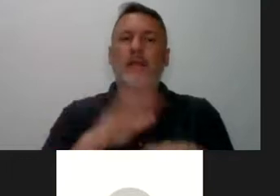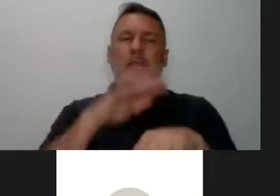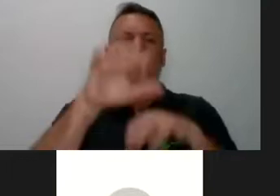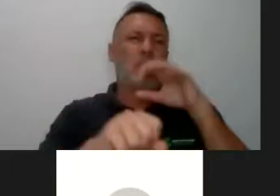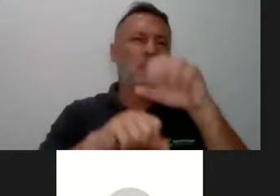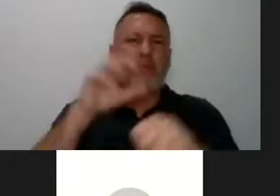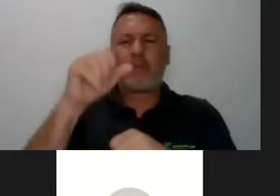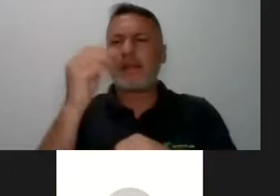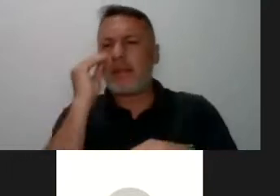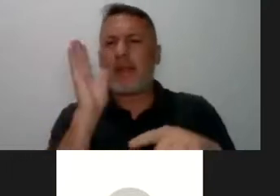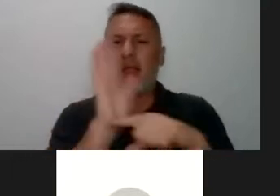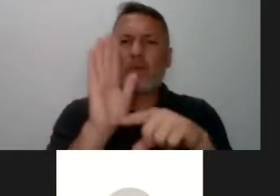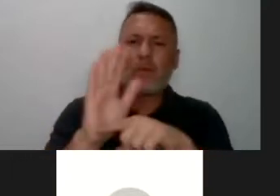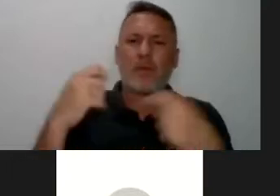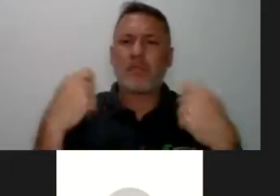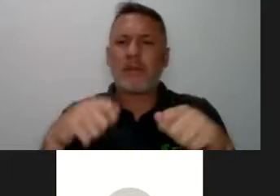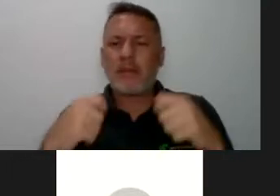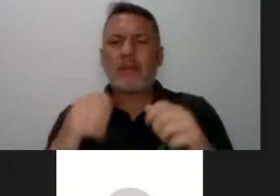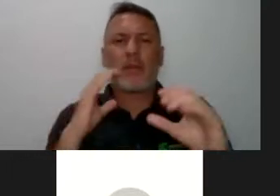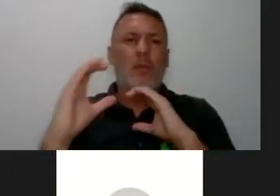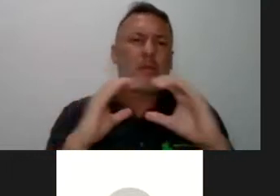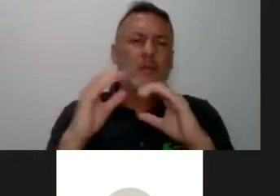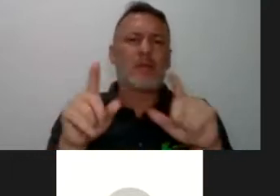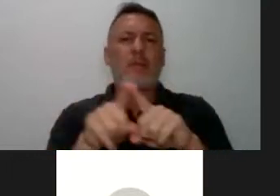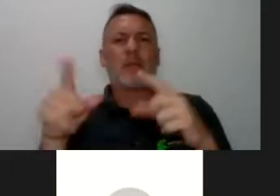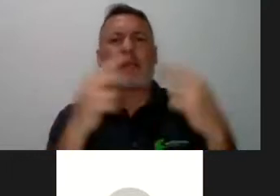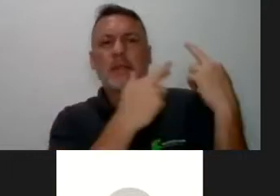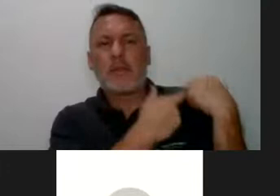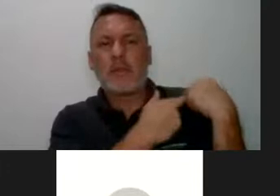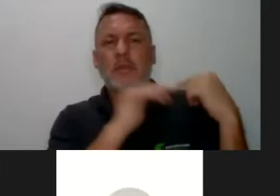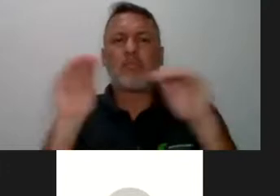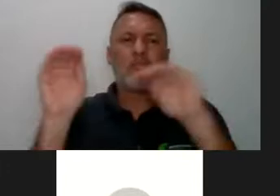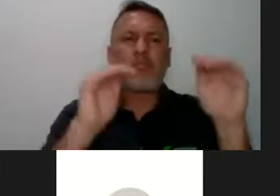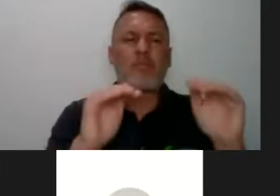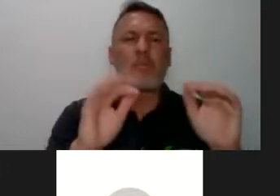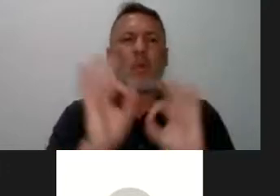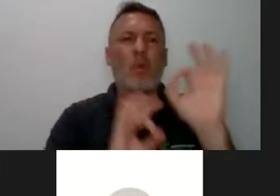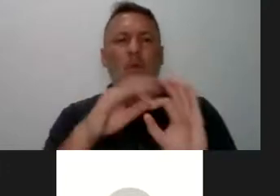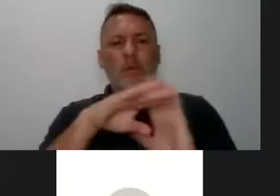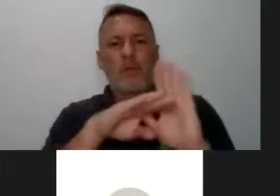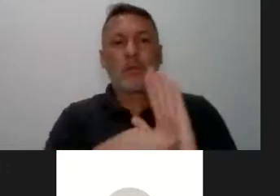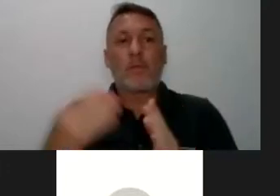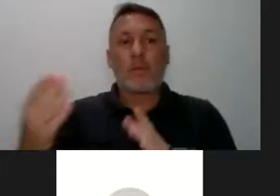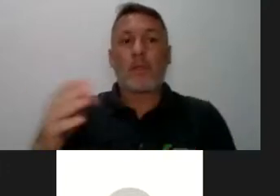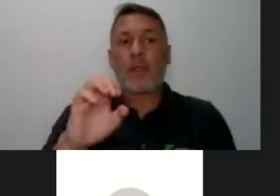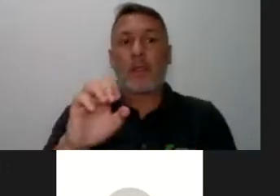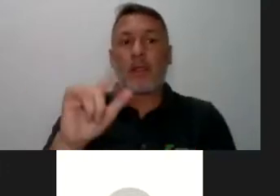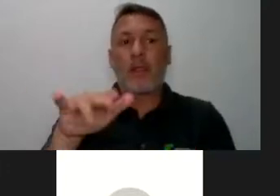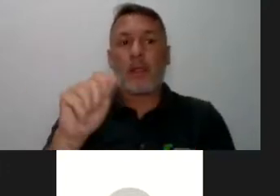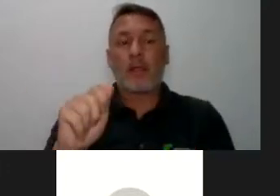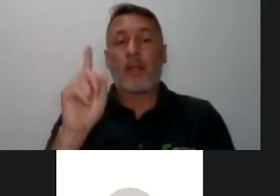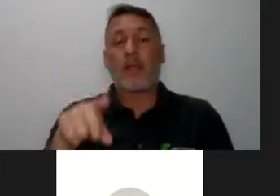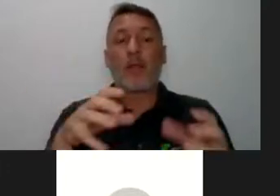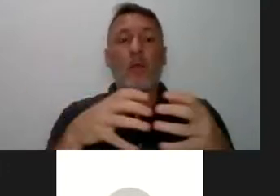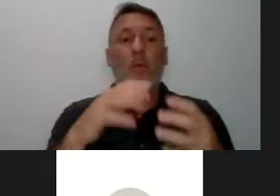tantas necessidades de comunicação e responsável pela subcomissão de programação. A Eliana Ribeiro, do FONAB, muito